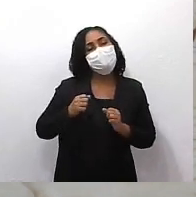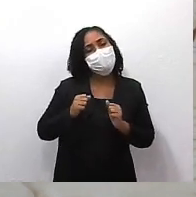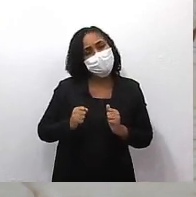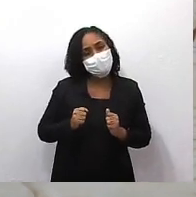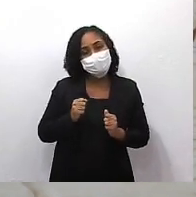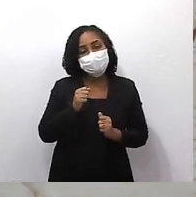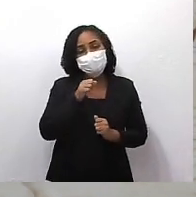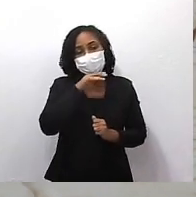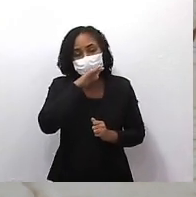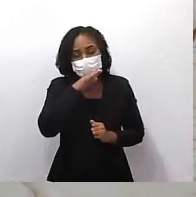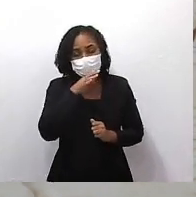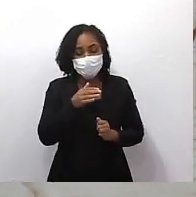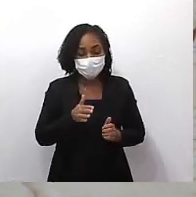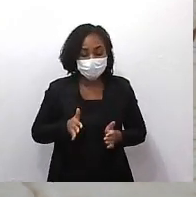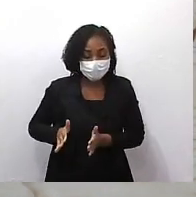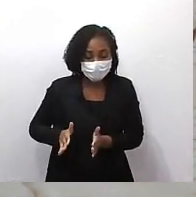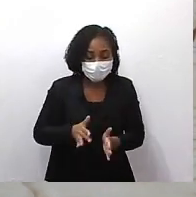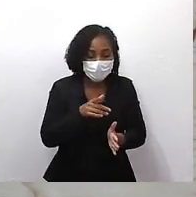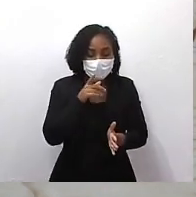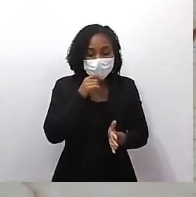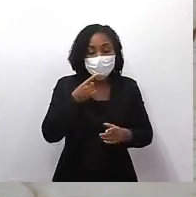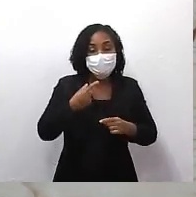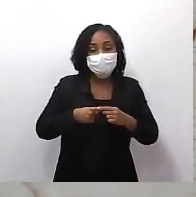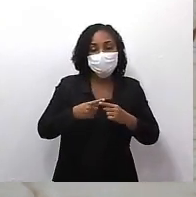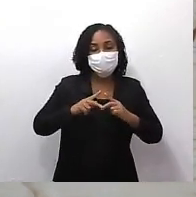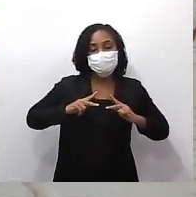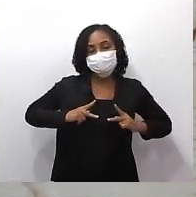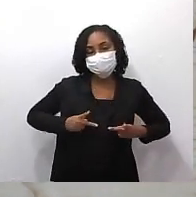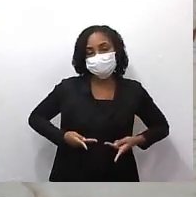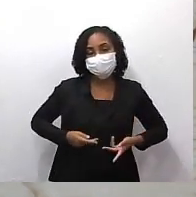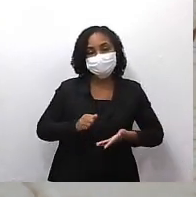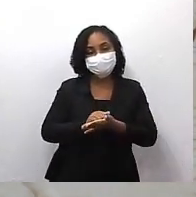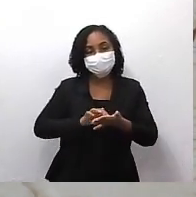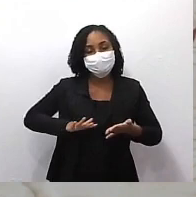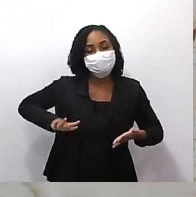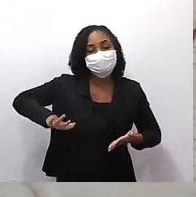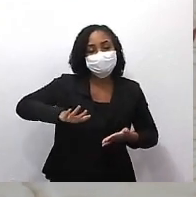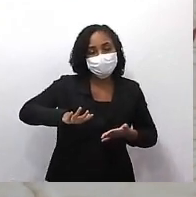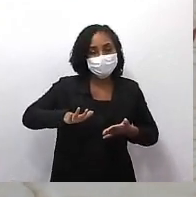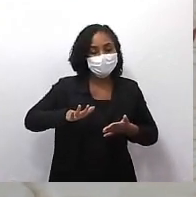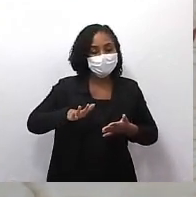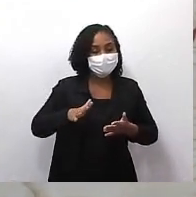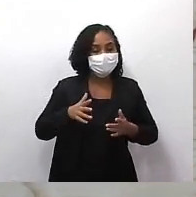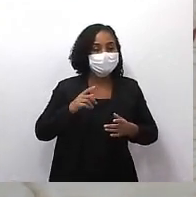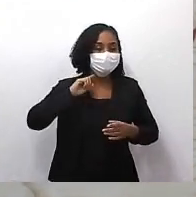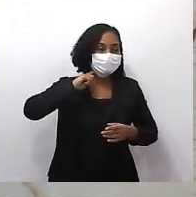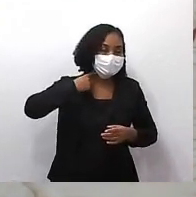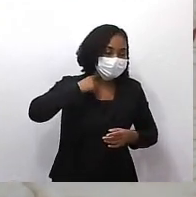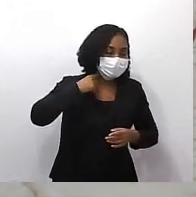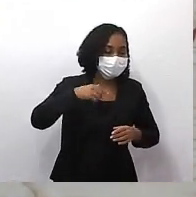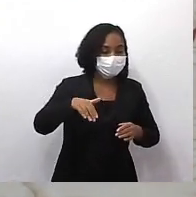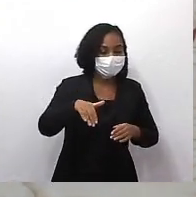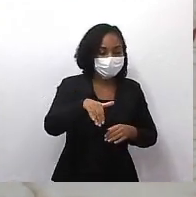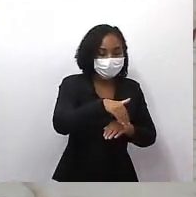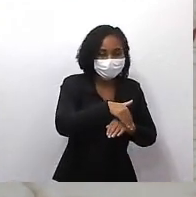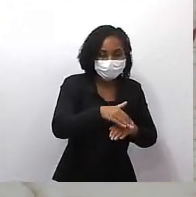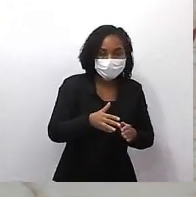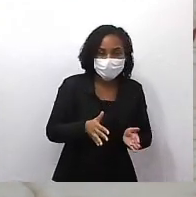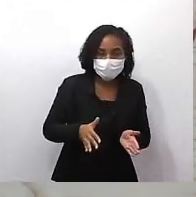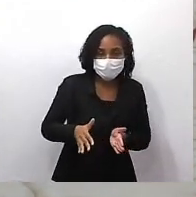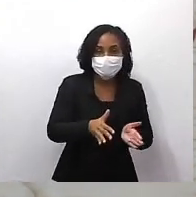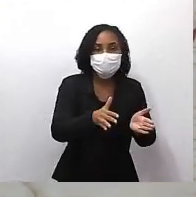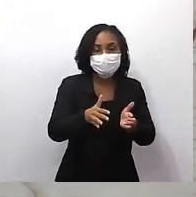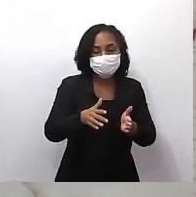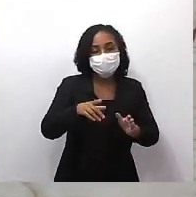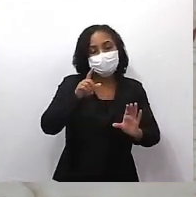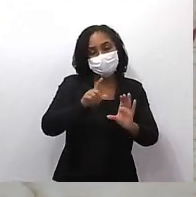ser mal para o rio, porque o ser humano, em suas atividades em gerais, tende a degradar e poluir também o mesmo rio o qual a